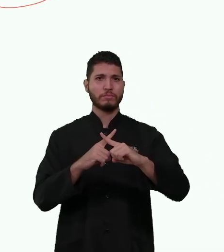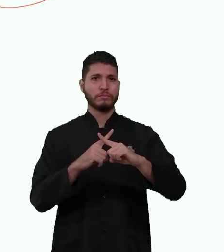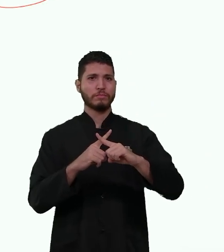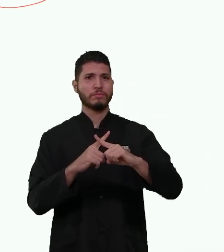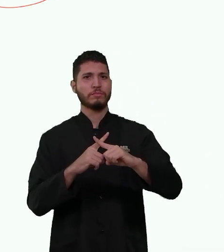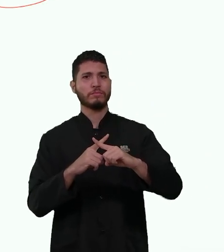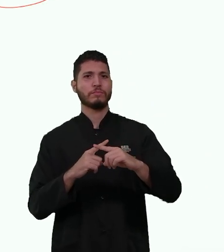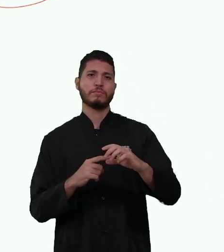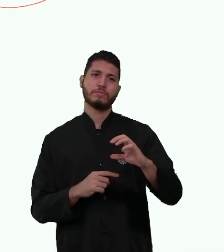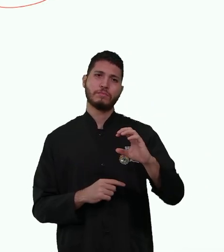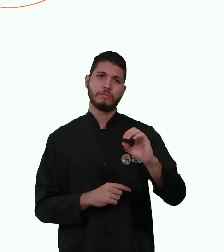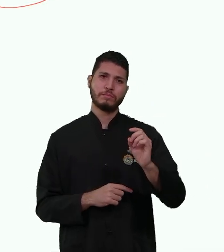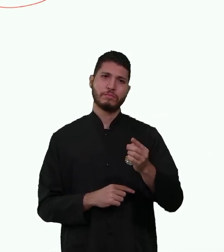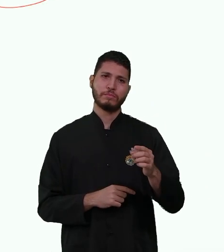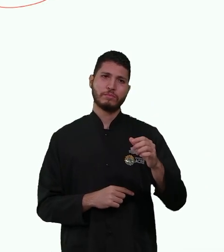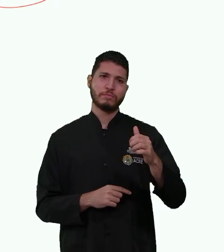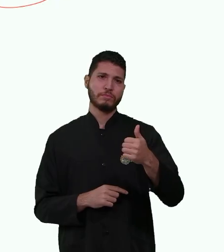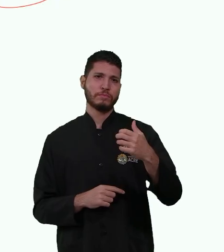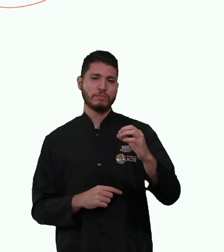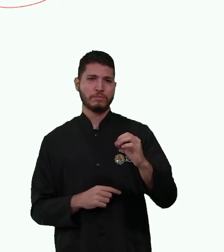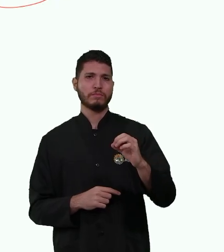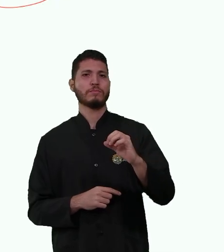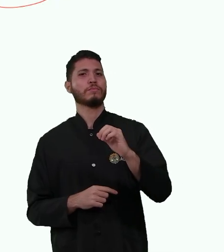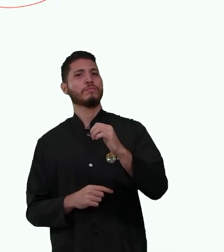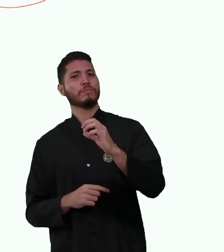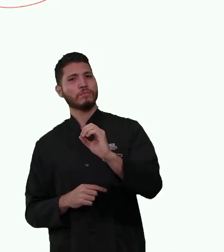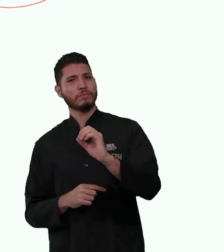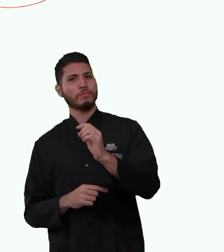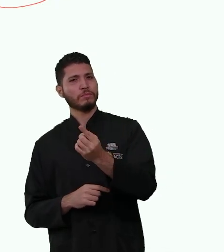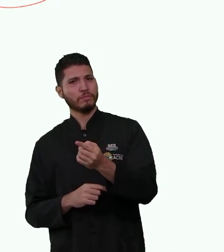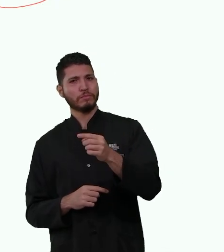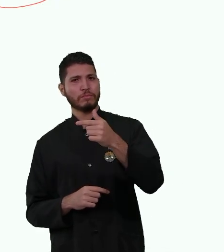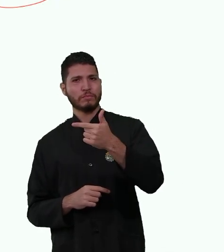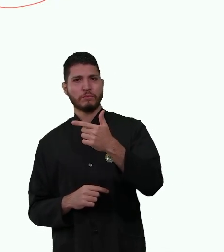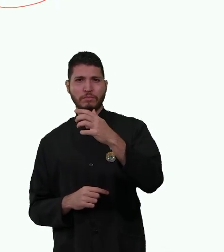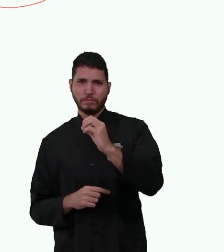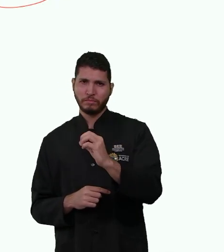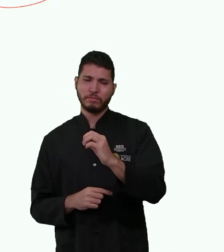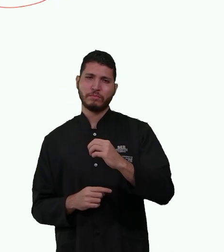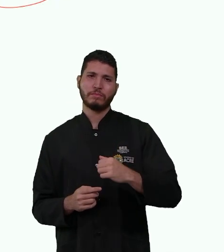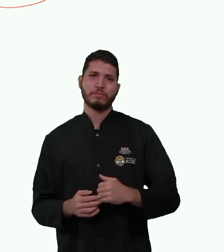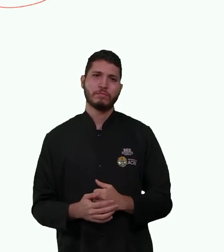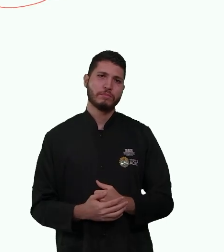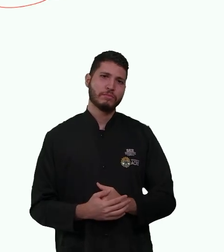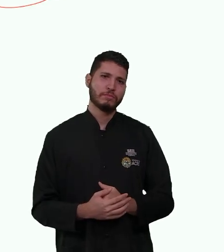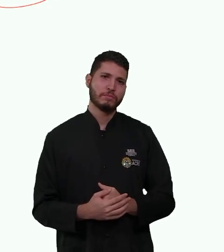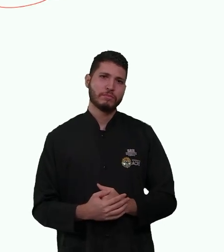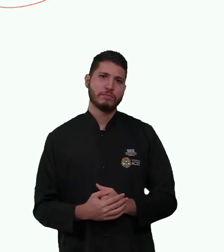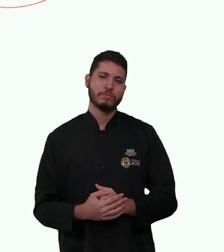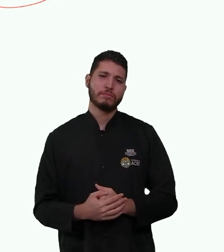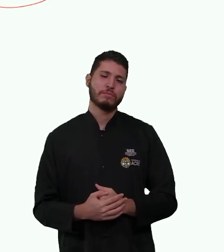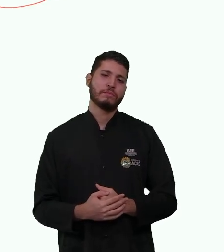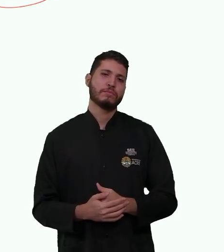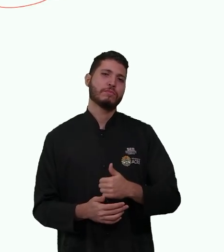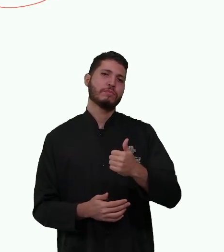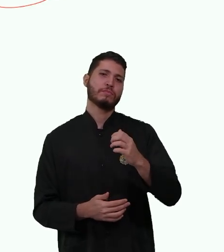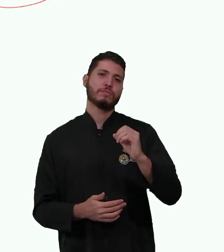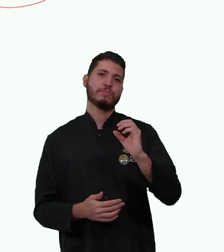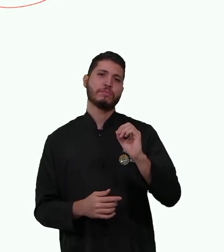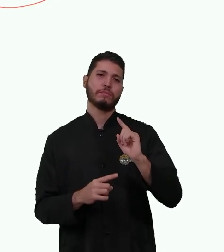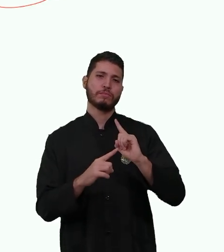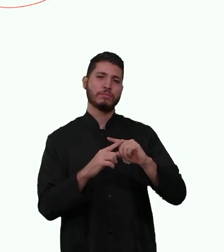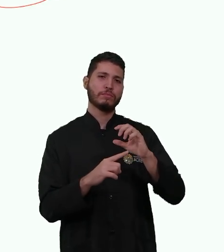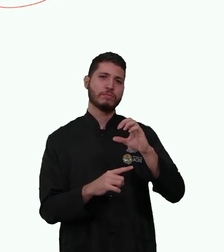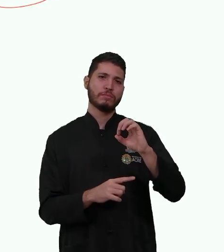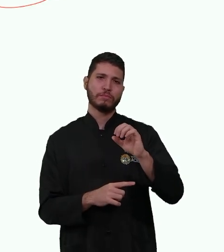de 10%, o segundo desconto de 20%, e isso resultou para a gente, ó, 100 vezes 0,90